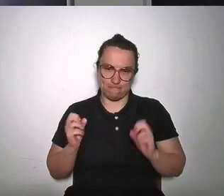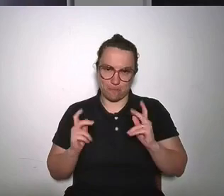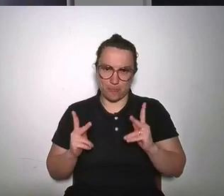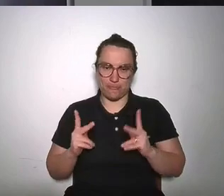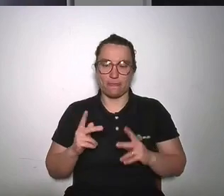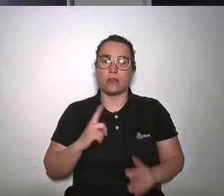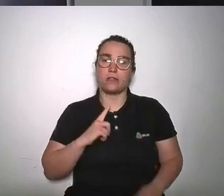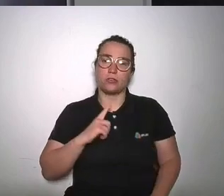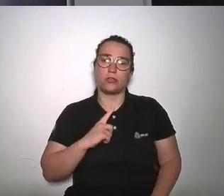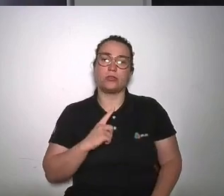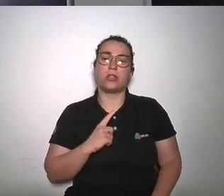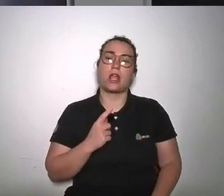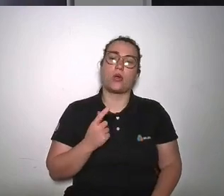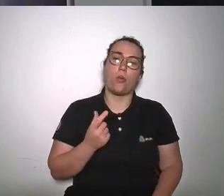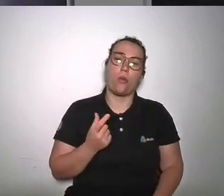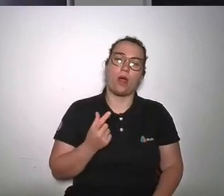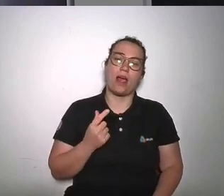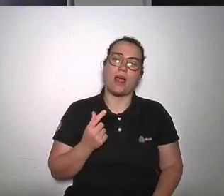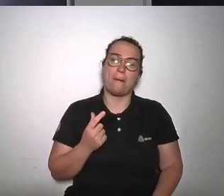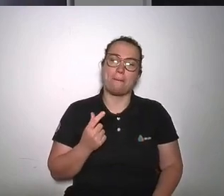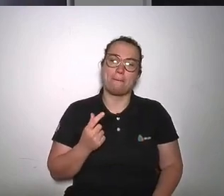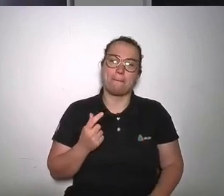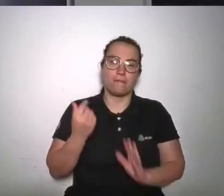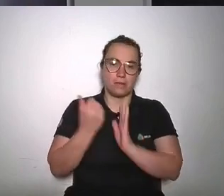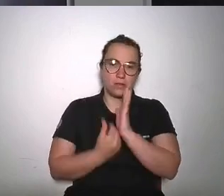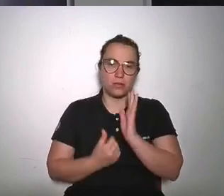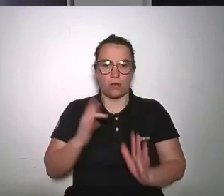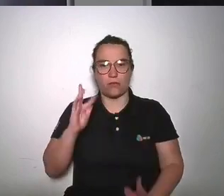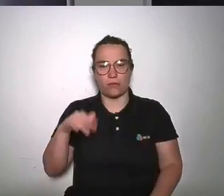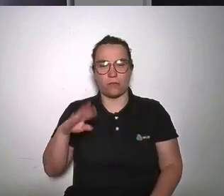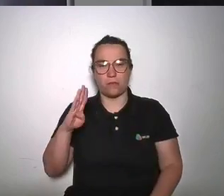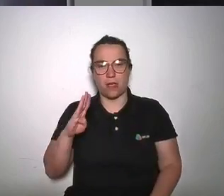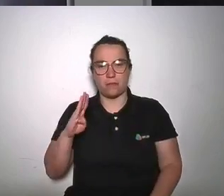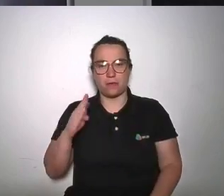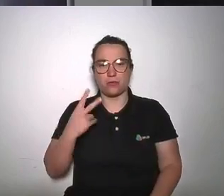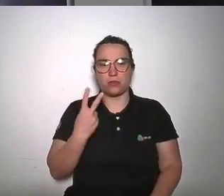de líquida, descontando o Fundeb, de